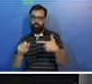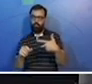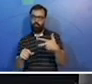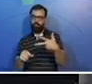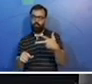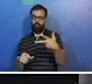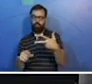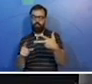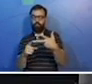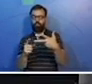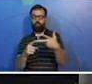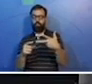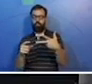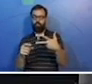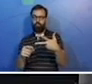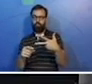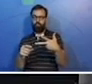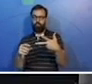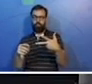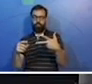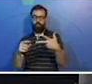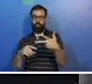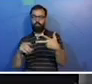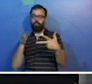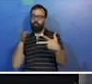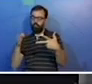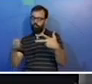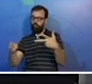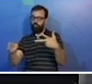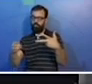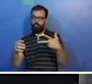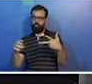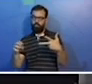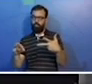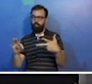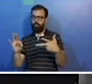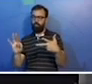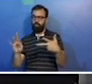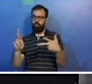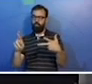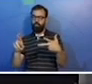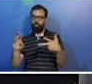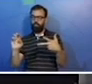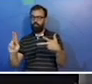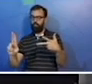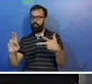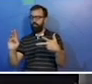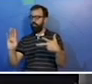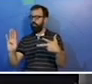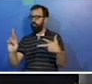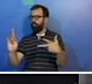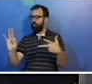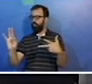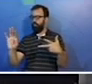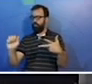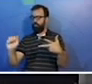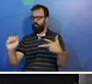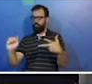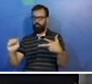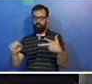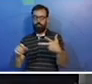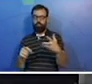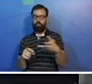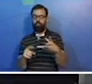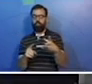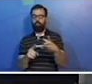vamos seguir para a truta, porque a truta é um peixe que se alimenta de outro peixe. E aí, por fim, nós temos